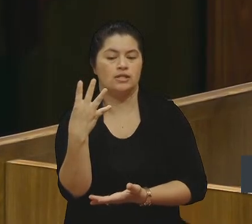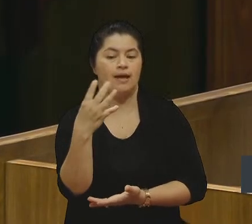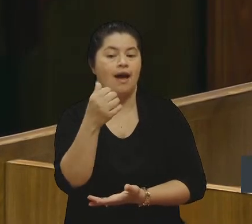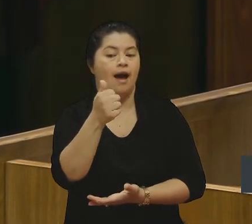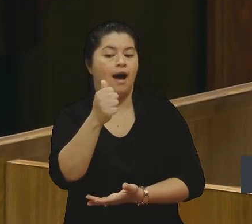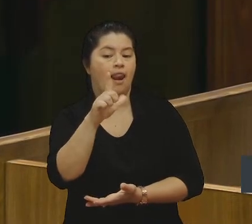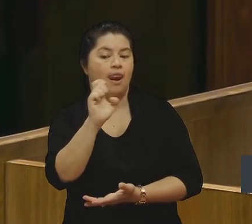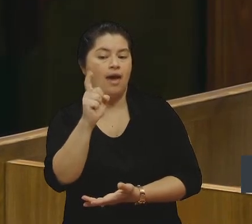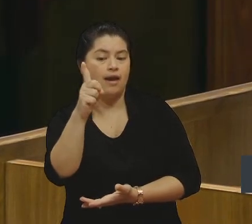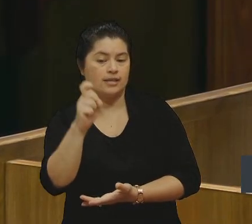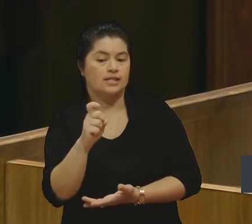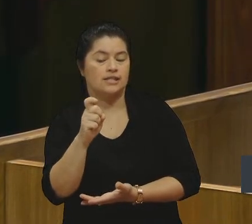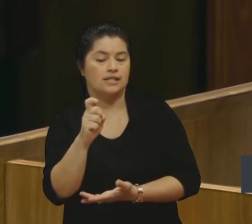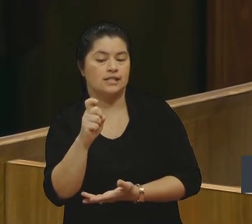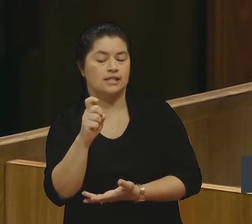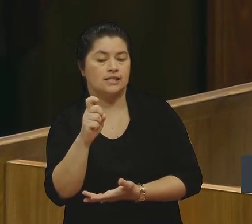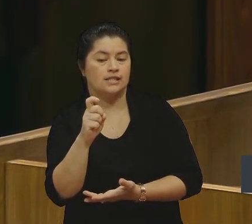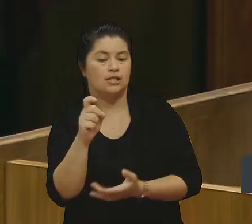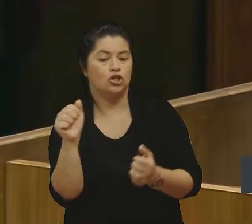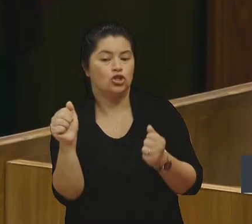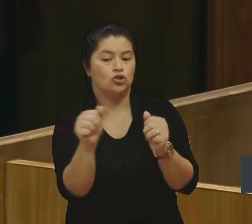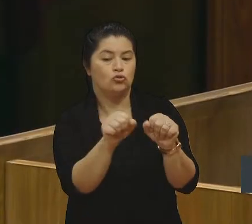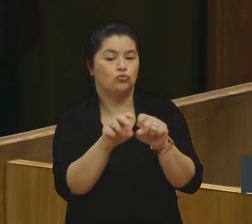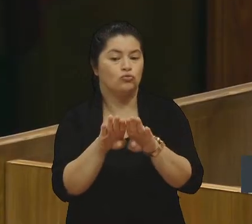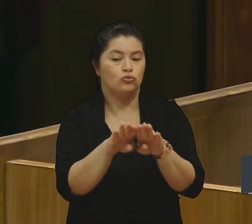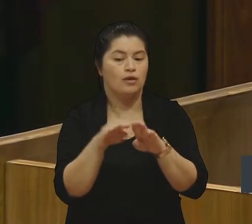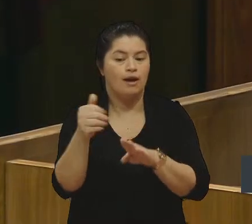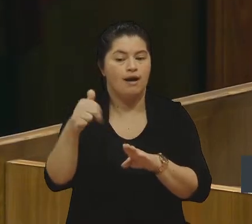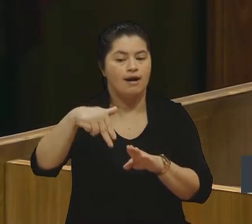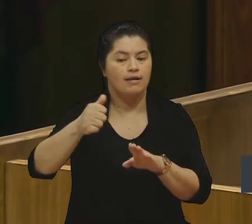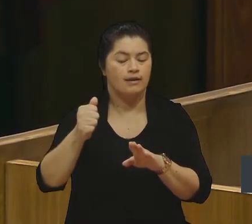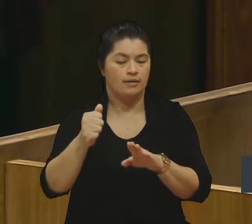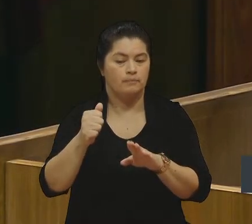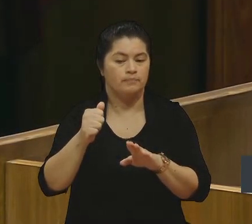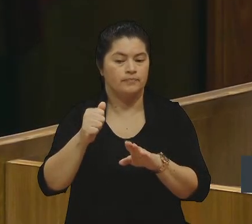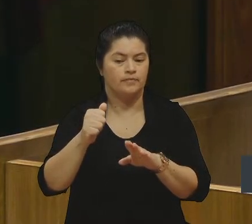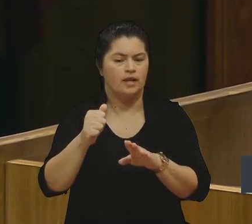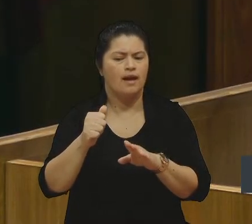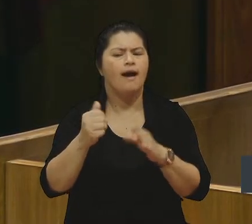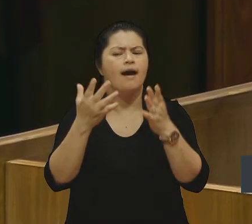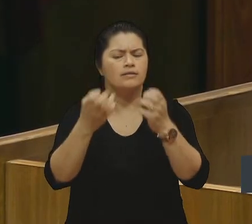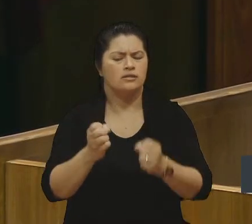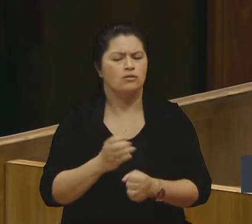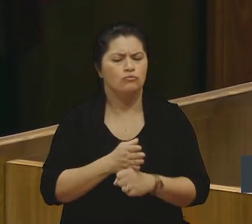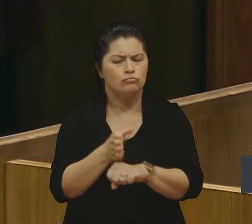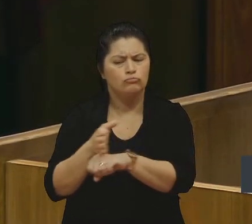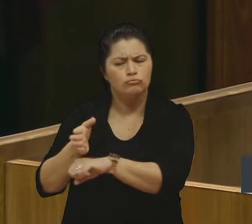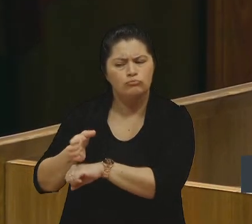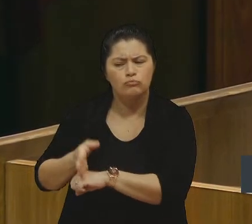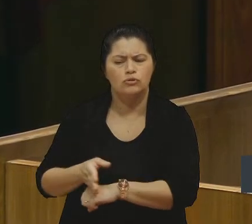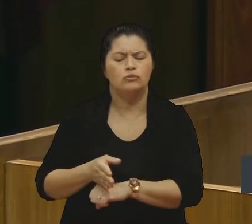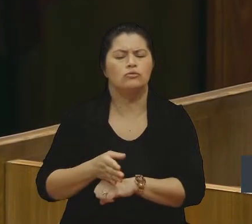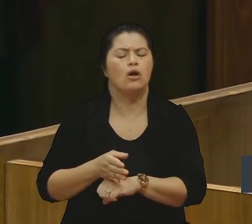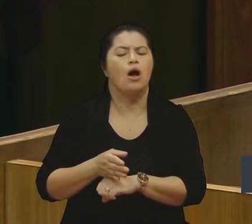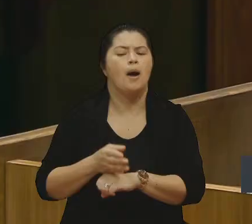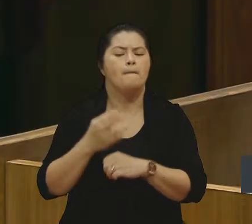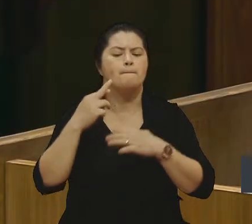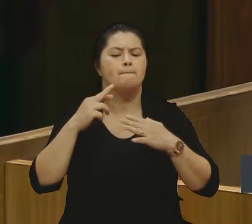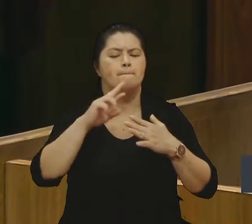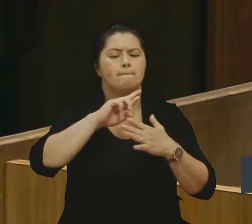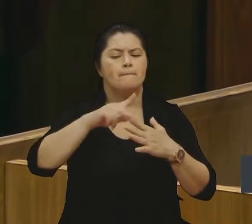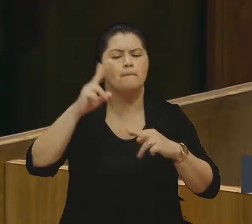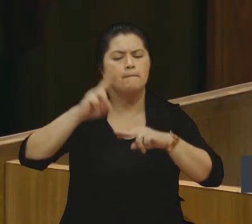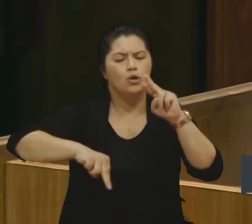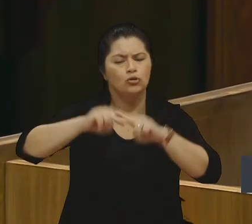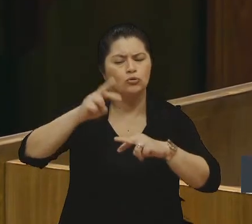e sócia, Ana Carolina Bortolini, decidiram investir no segmento de produtos naturais, após identificarem a